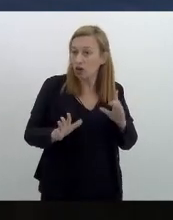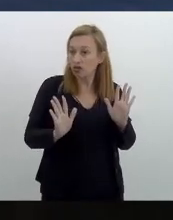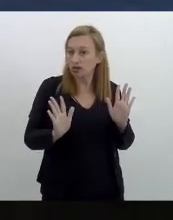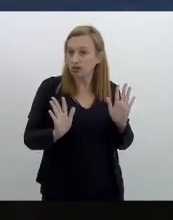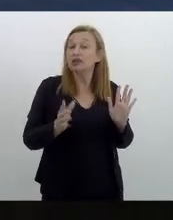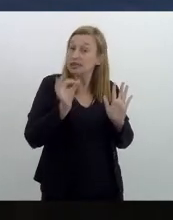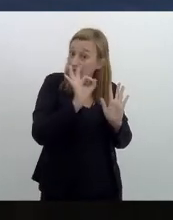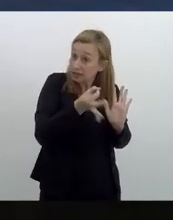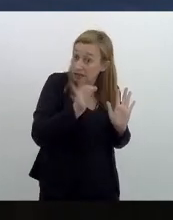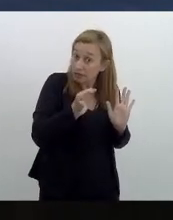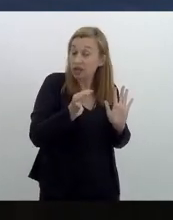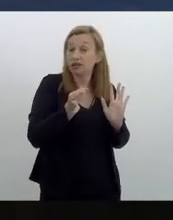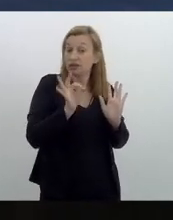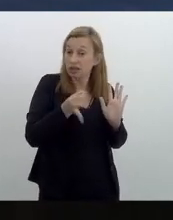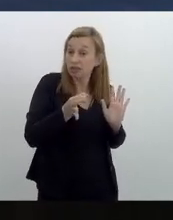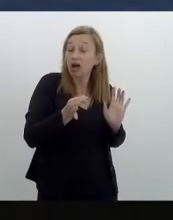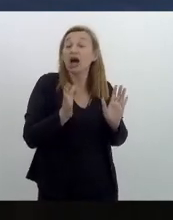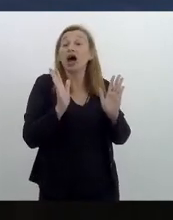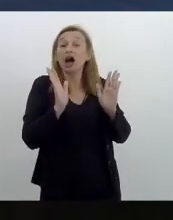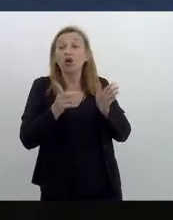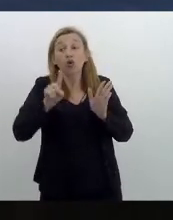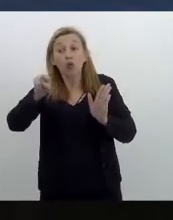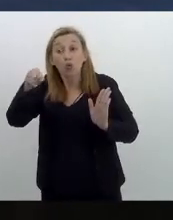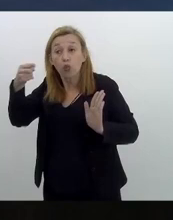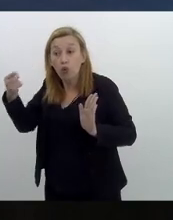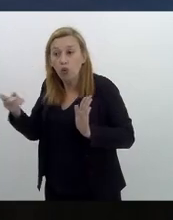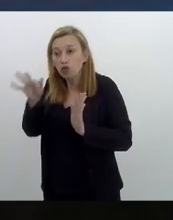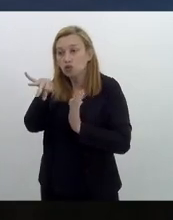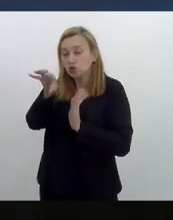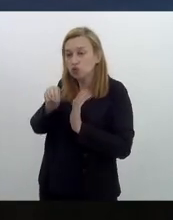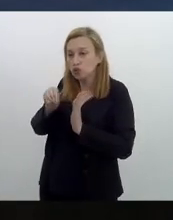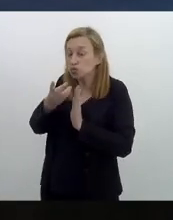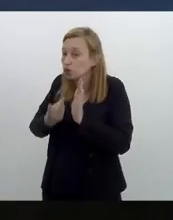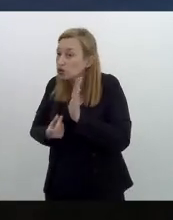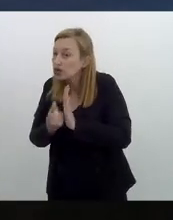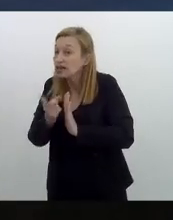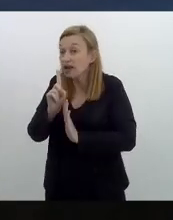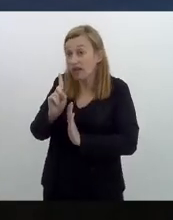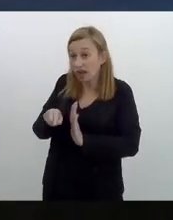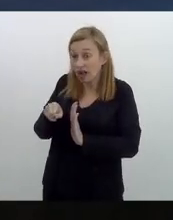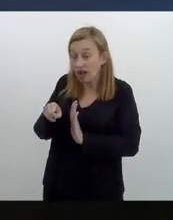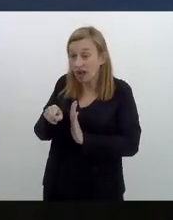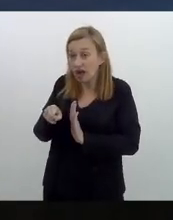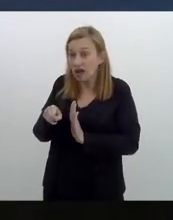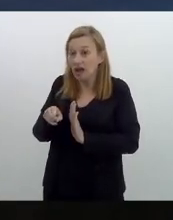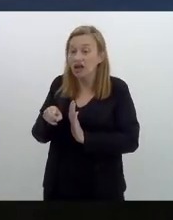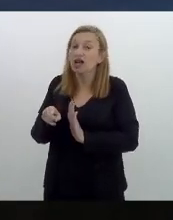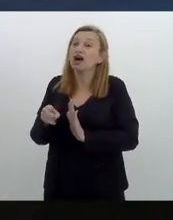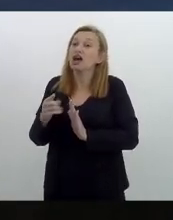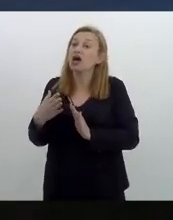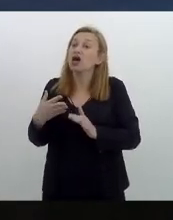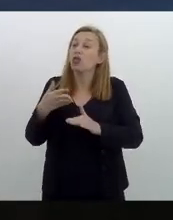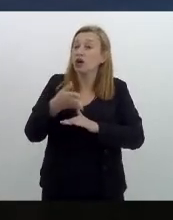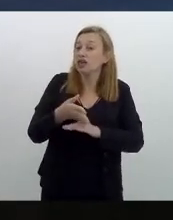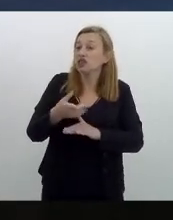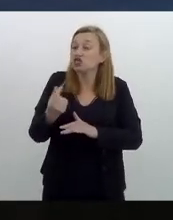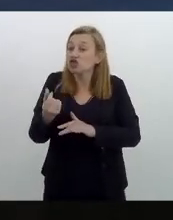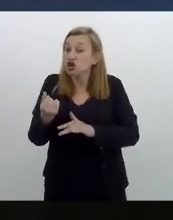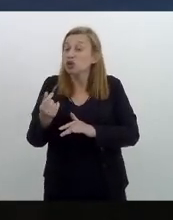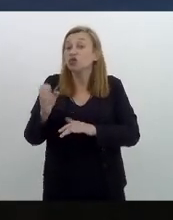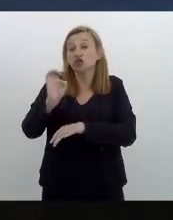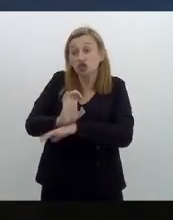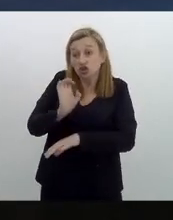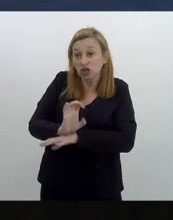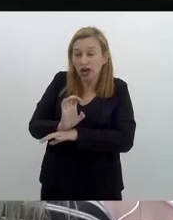Exatamente Correto Agora o outro fundo Que é o financeiro É um fluxo de caixa Onde o Estado Aporta